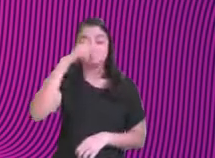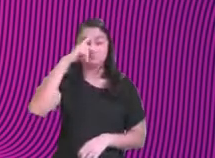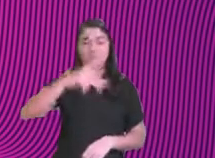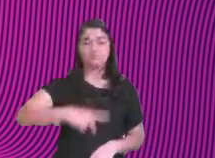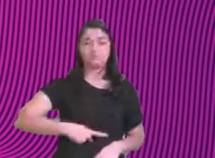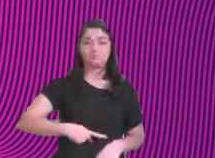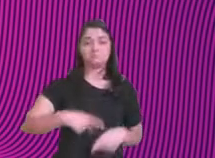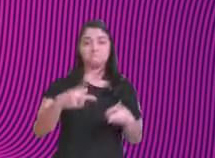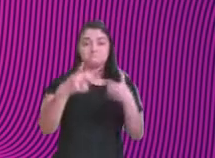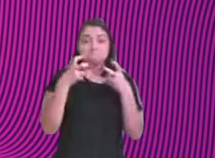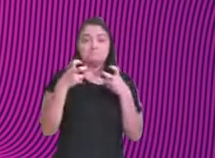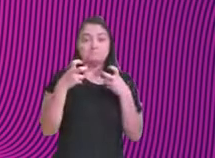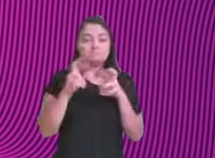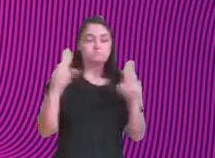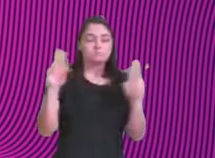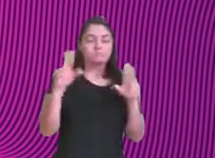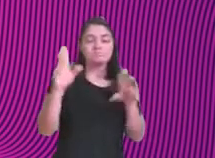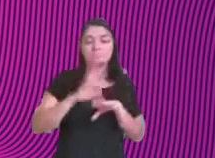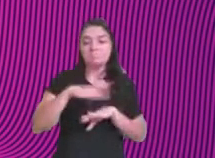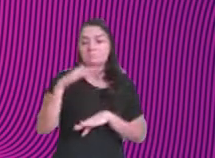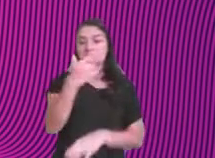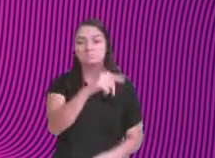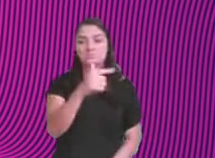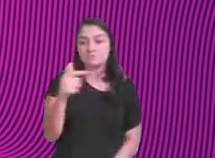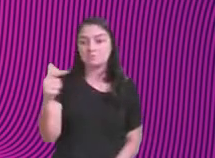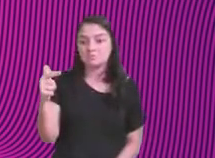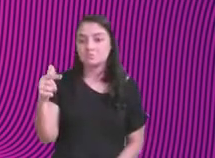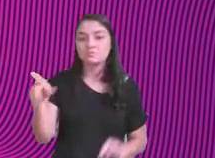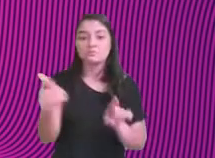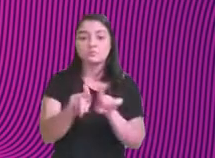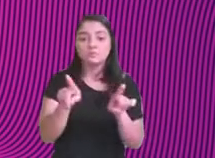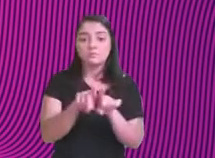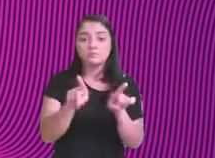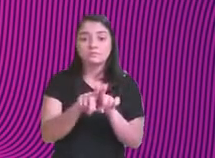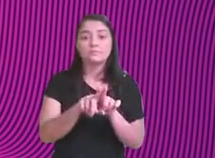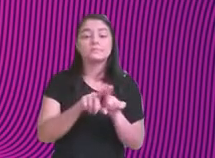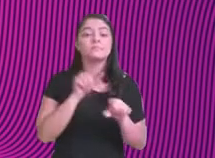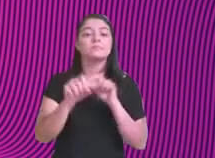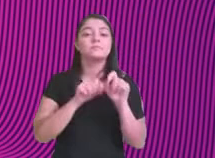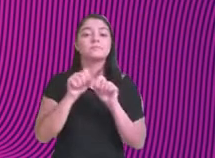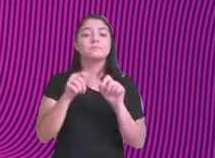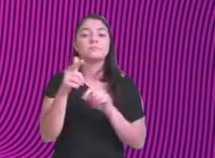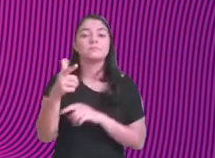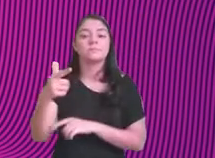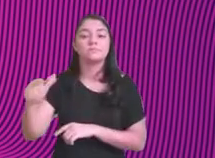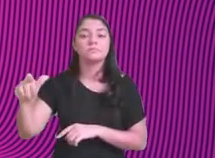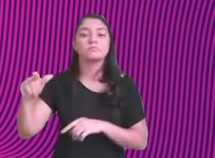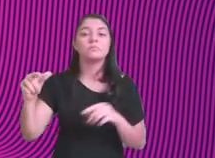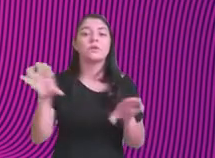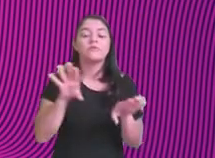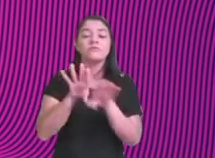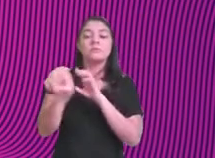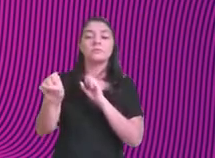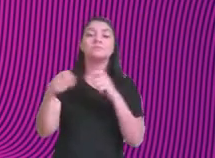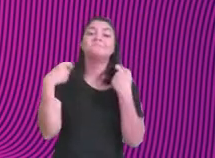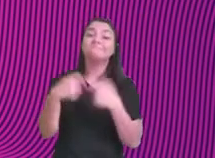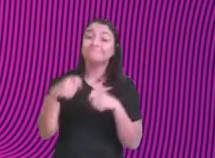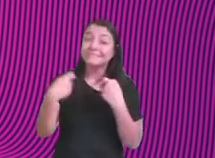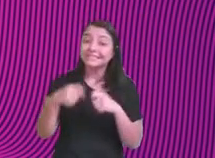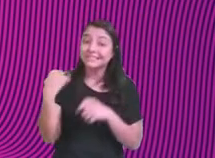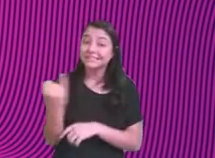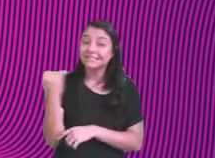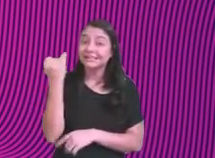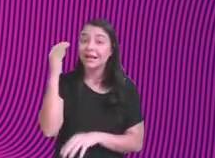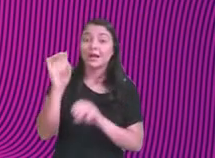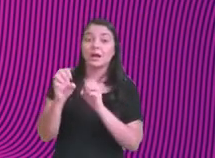vi dificuldade maior. Em relação à formação, eu acho que é muito importante você ter um treinamento virtual